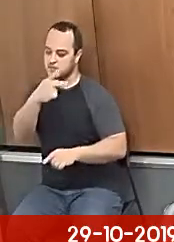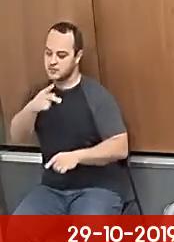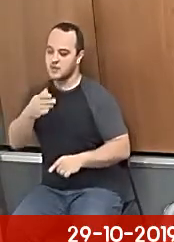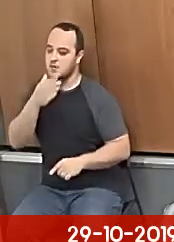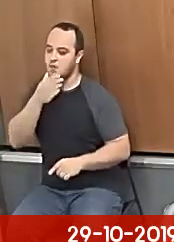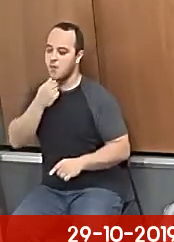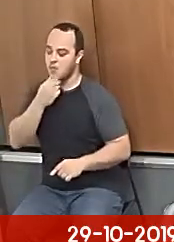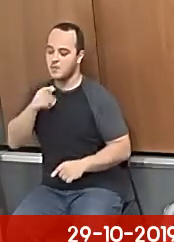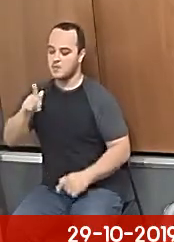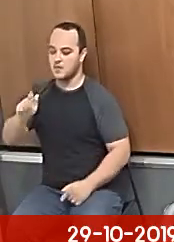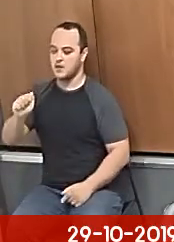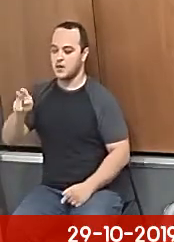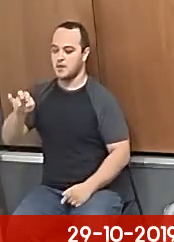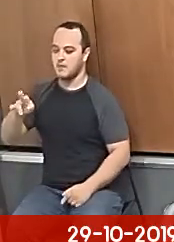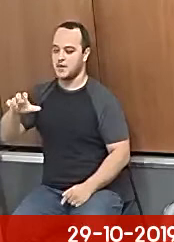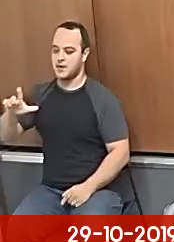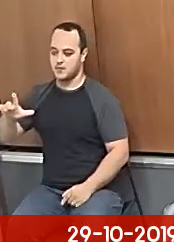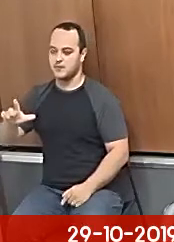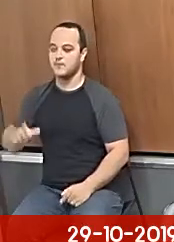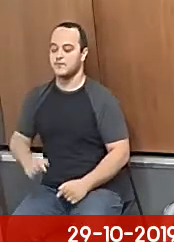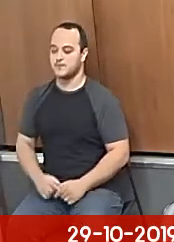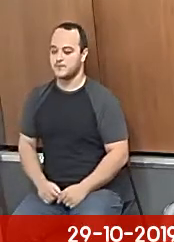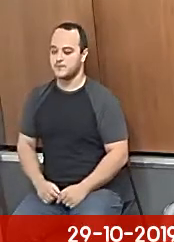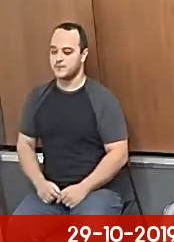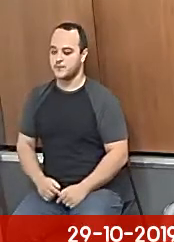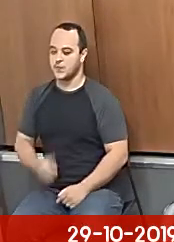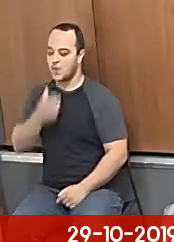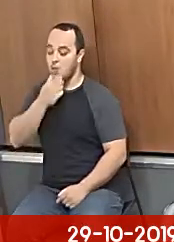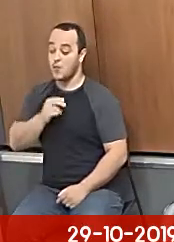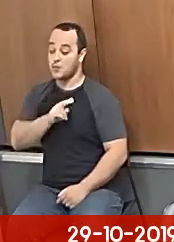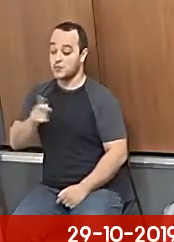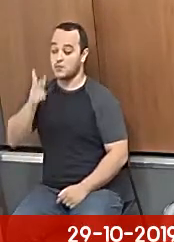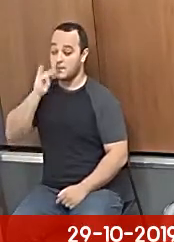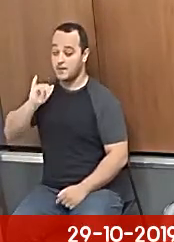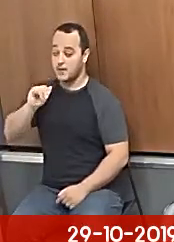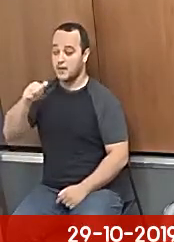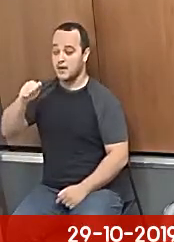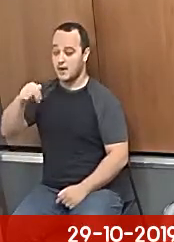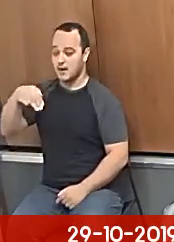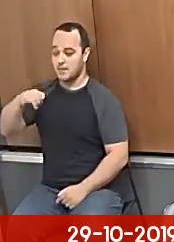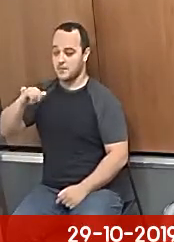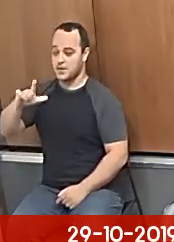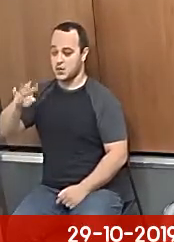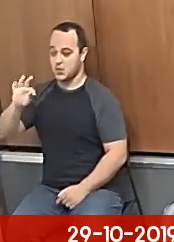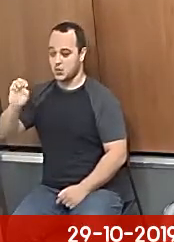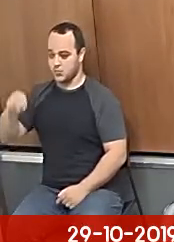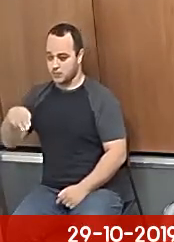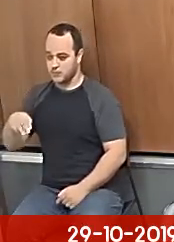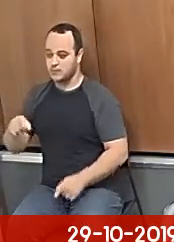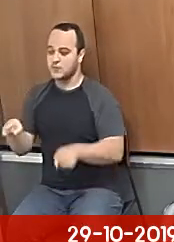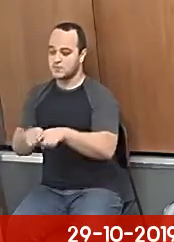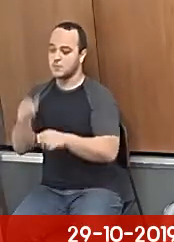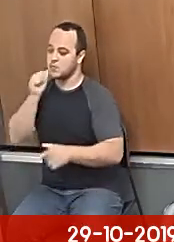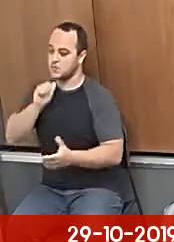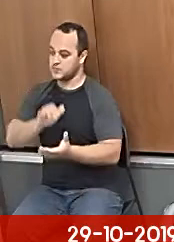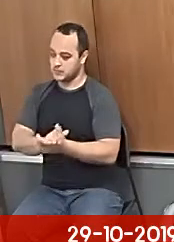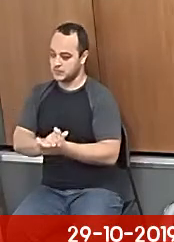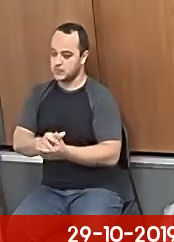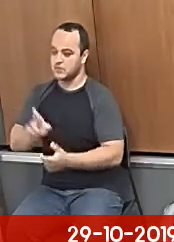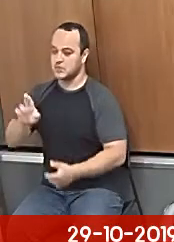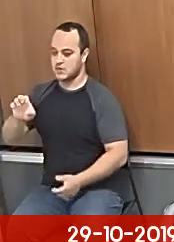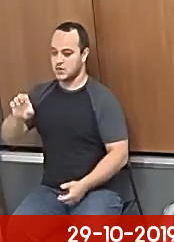fora. O senhor Hamilton... Ele está também com a esposa, a dona Regina, está à sua direita,